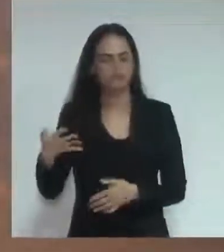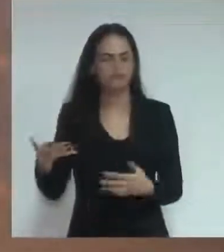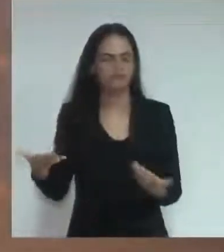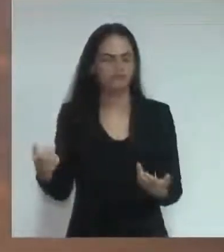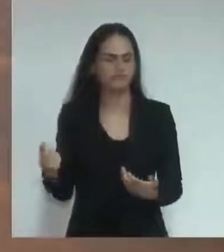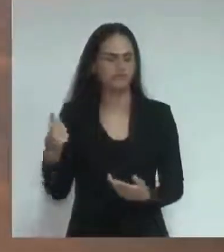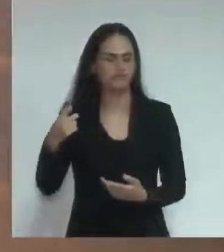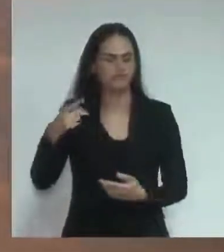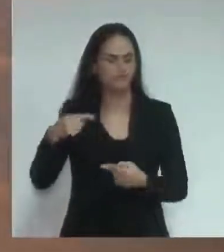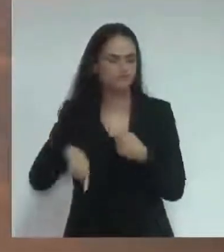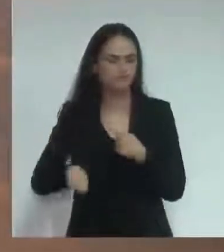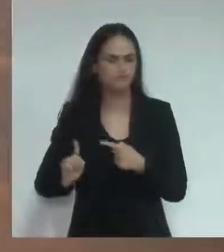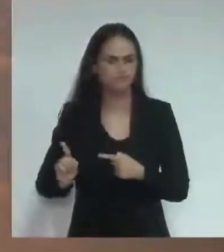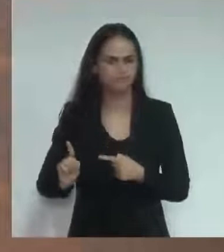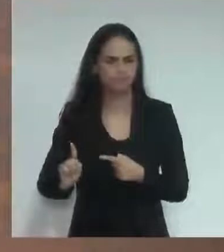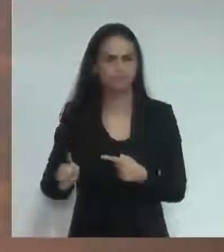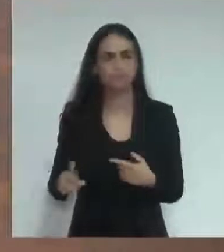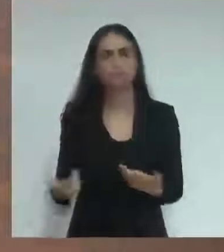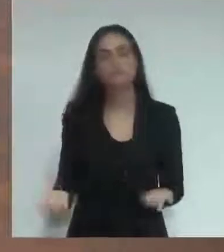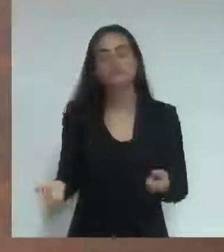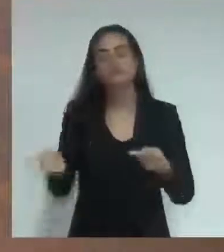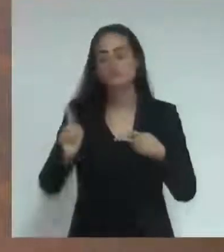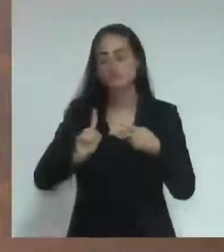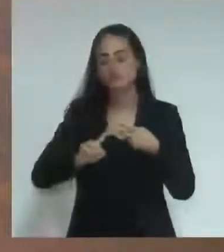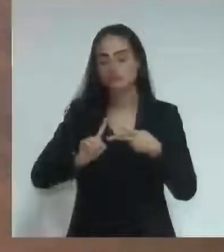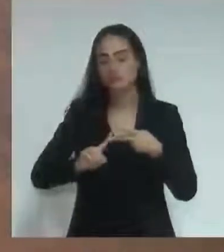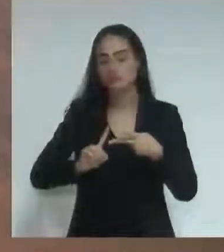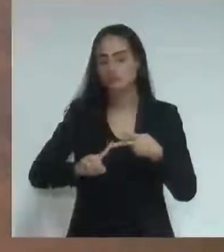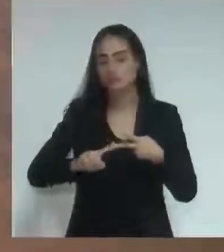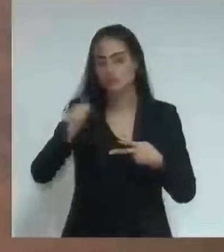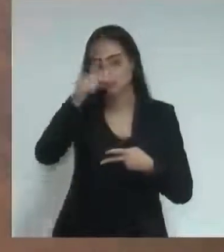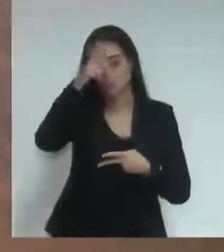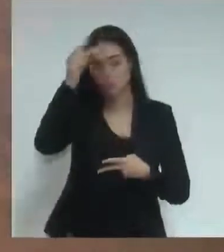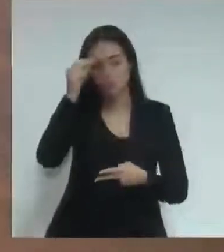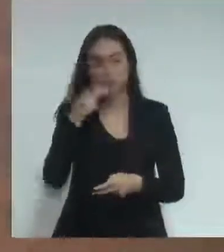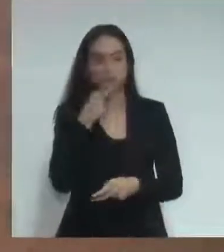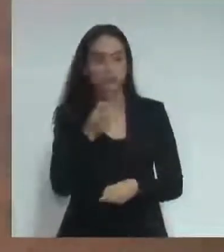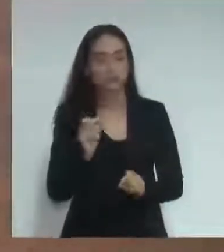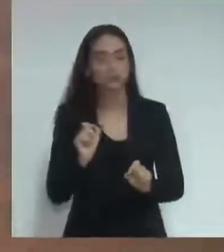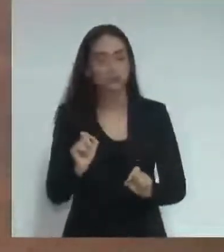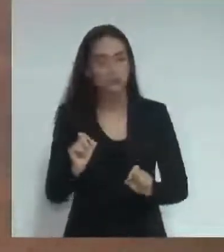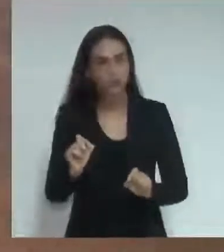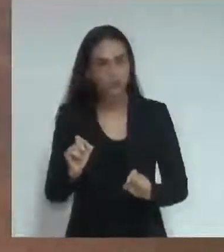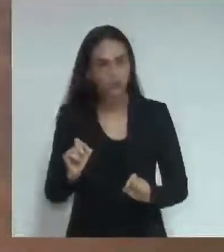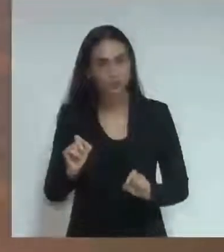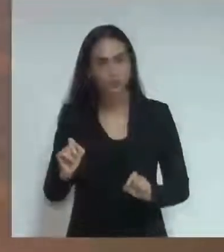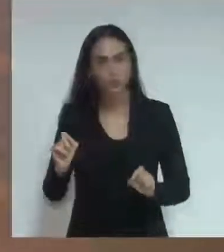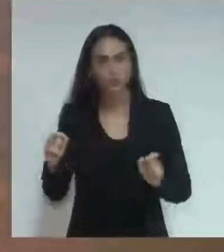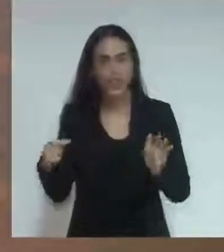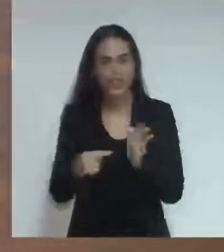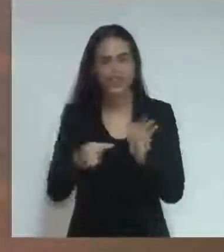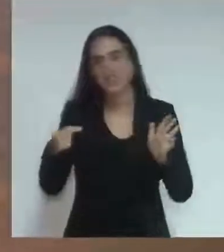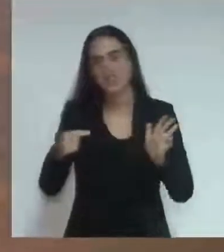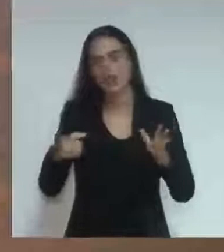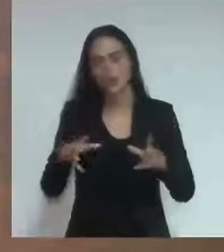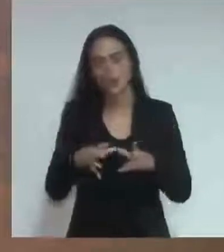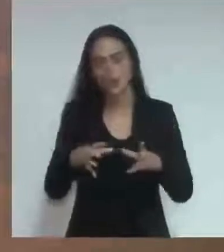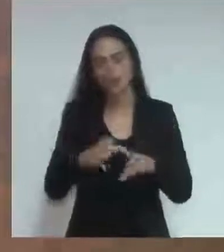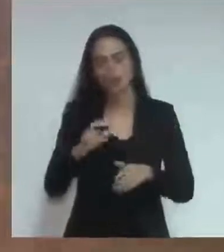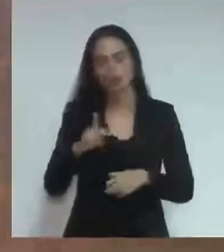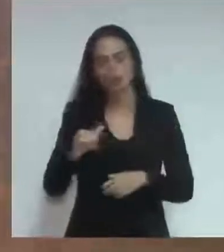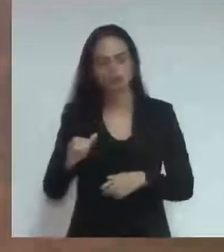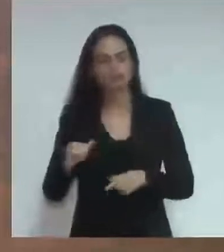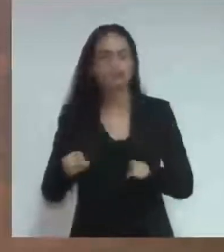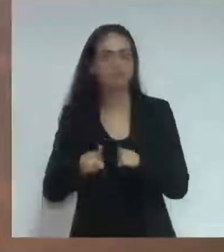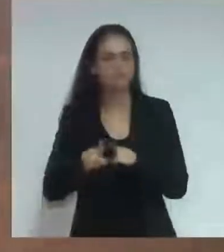Segundo, o prefeito disse que uma dos pontos da denúncia da comissão processante era sobre os